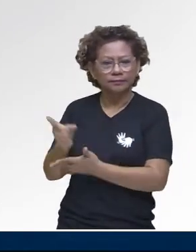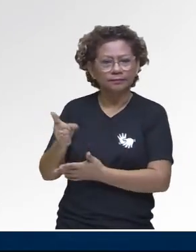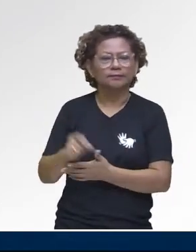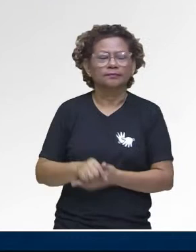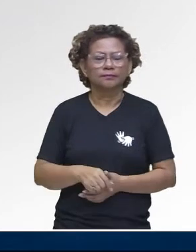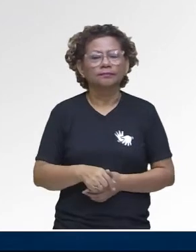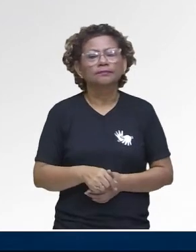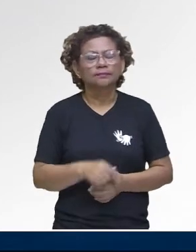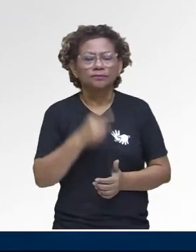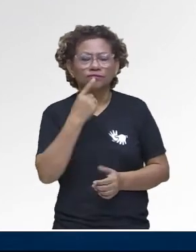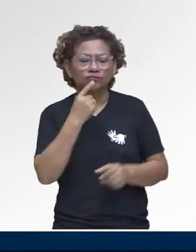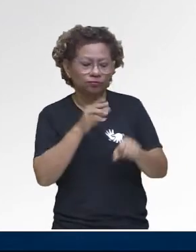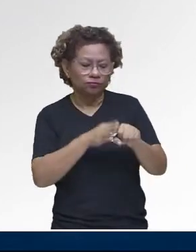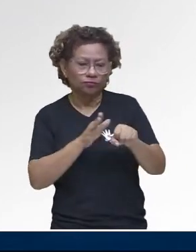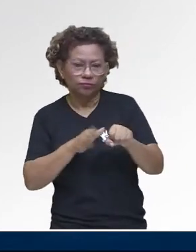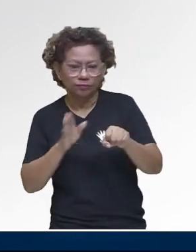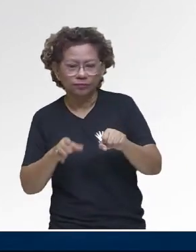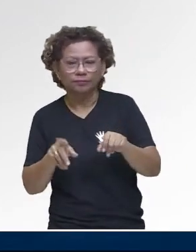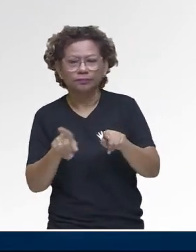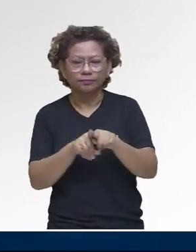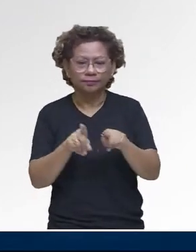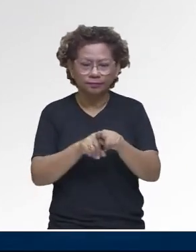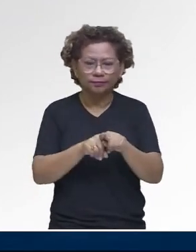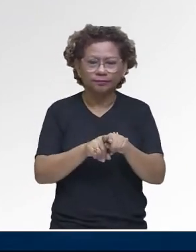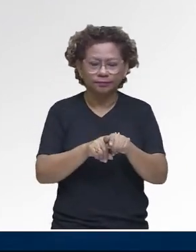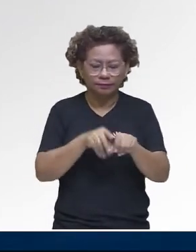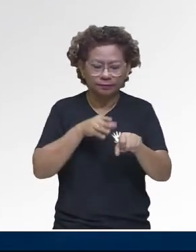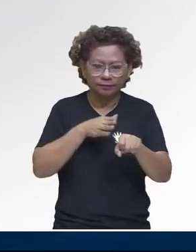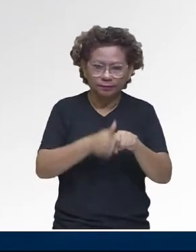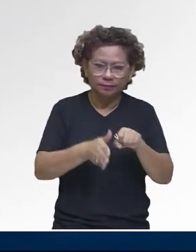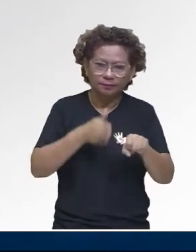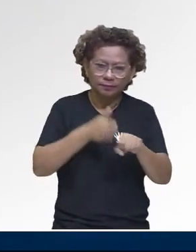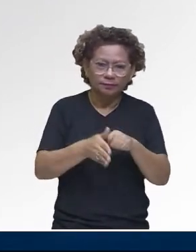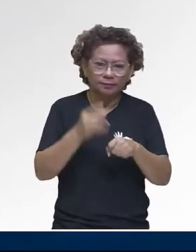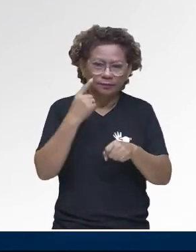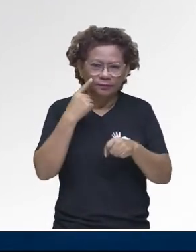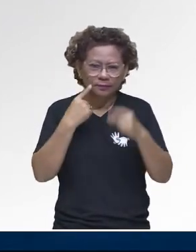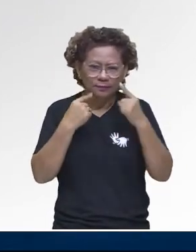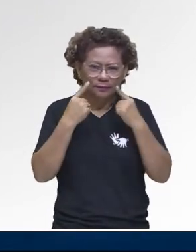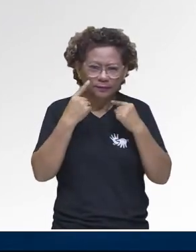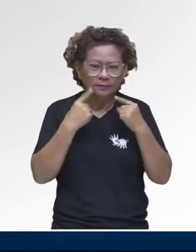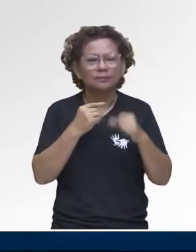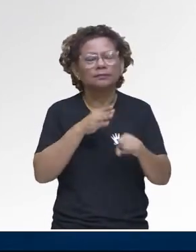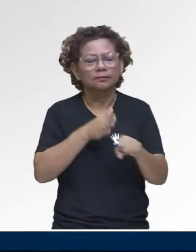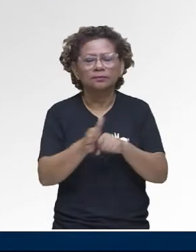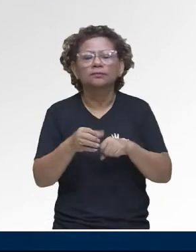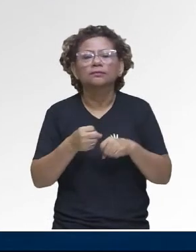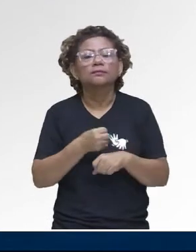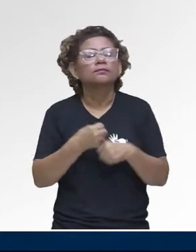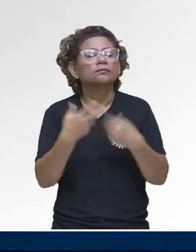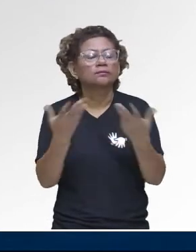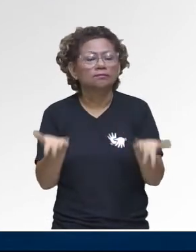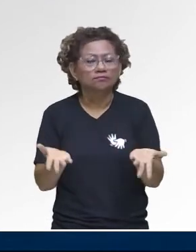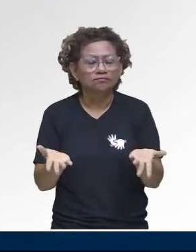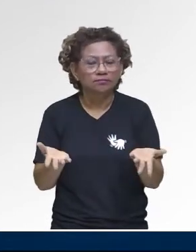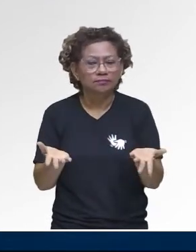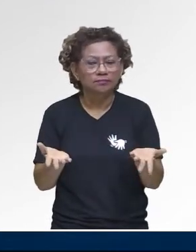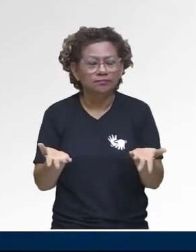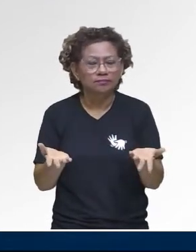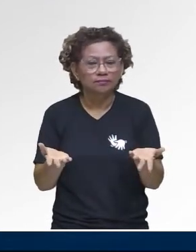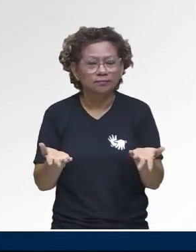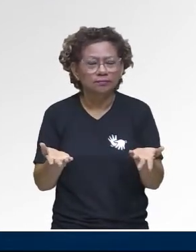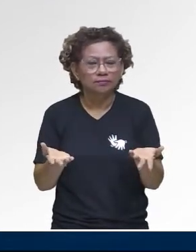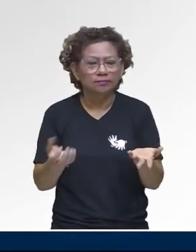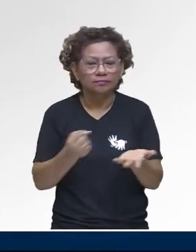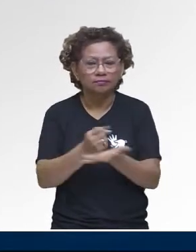com o preço de cada um dessas quantidades. E a pergunta é bem simples: quanto ela gastou? Então, o que nós vamos fazer? Nós